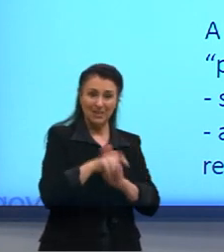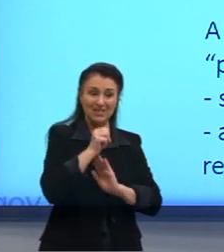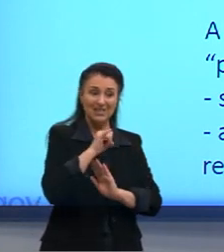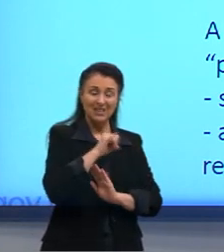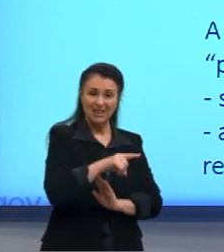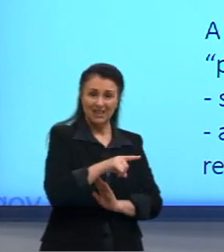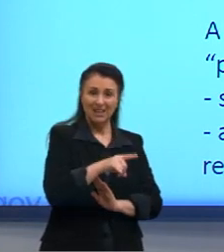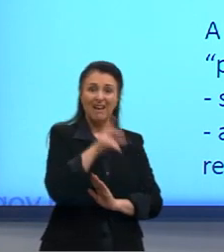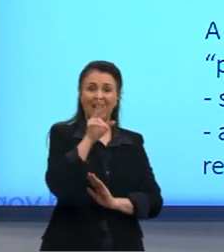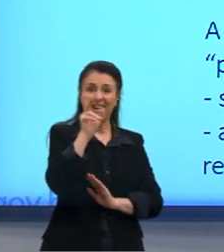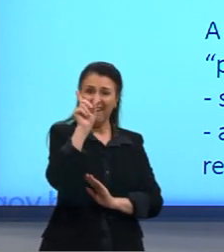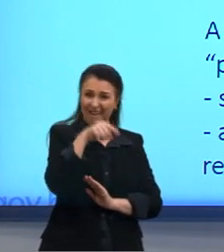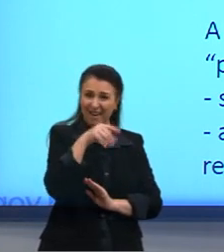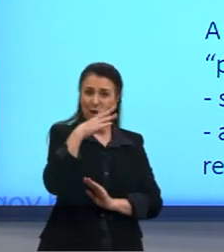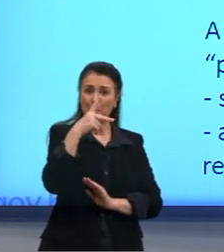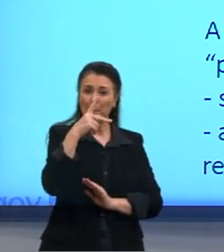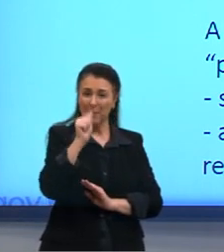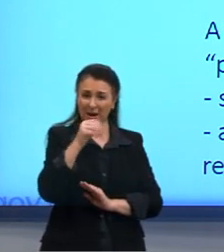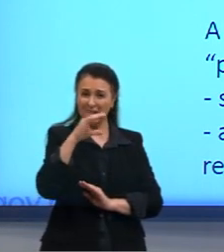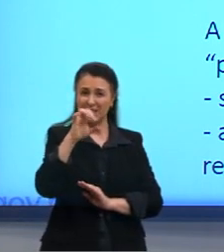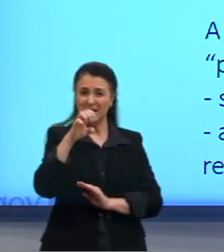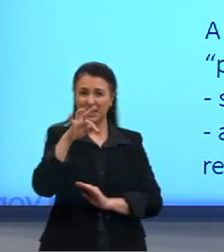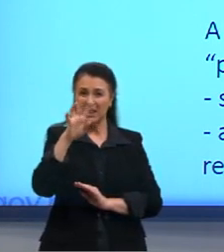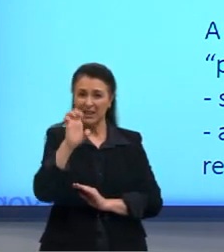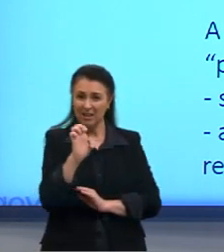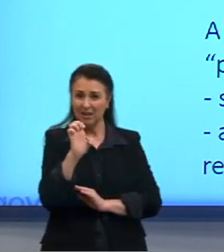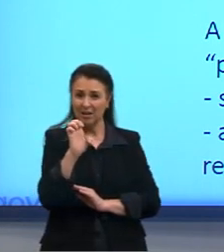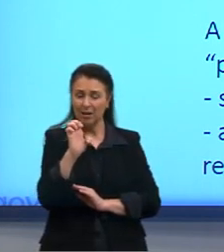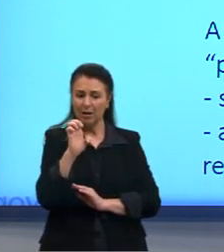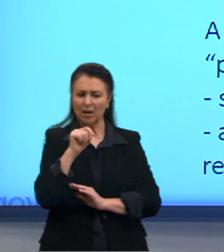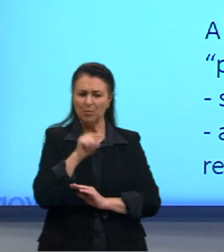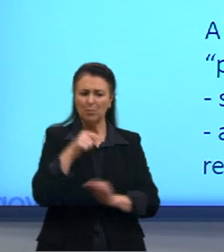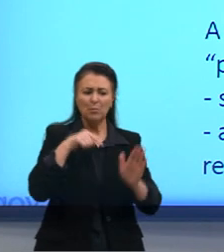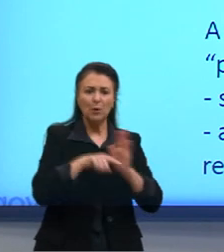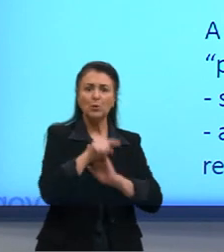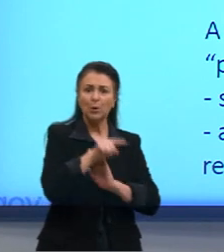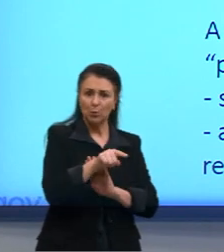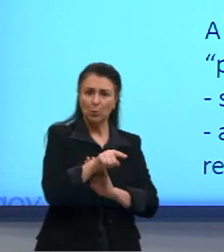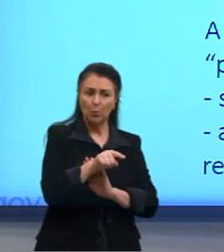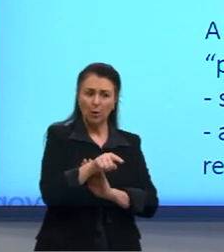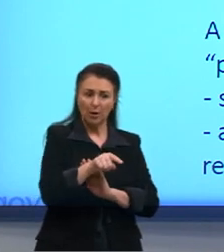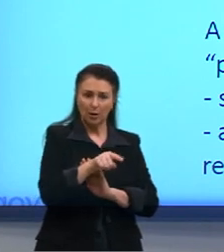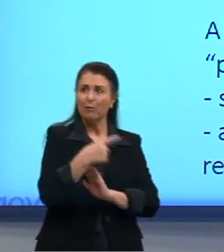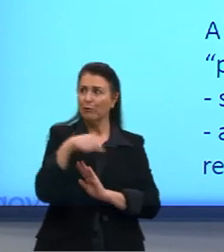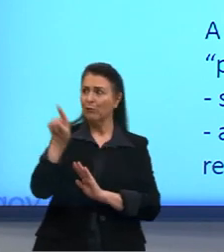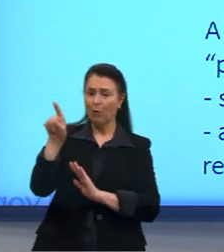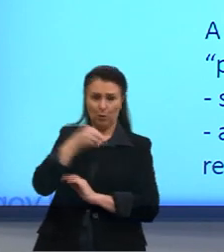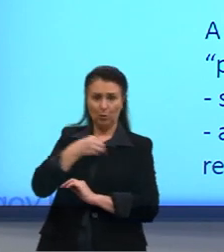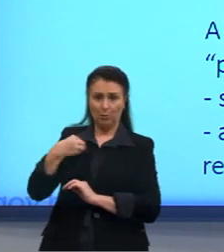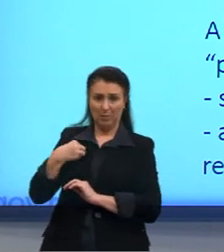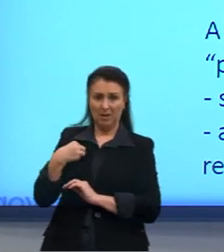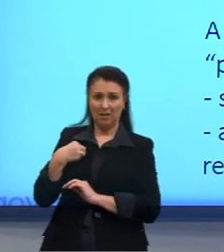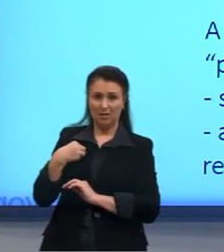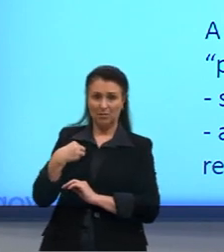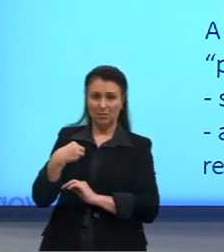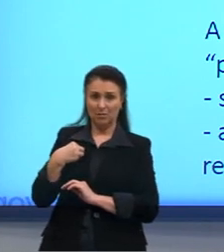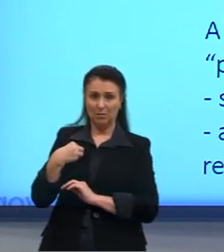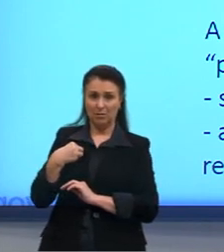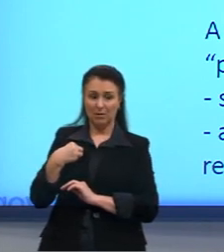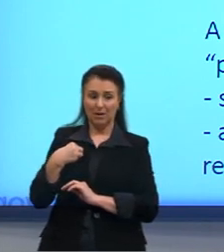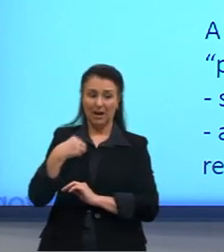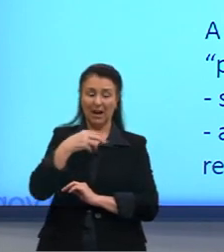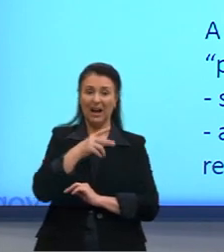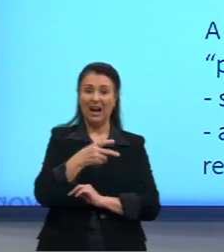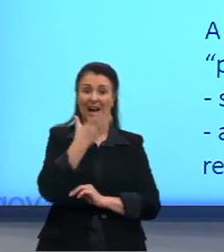a gente imagina que ele está perguntando e para criança se ela Stalin para um atendimento médico né